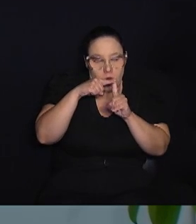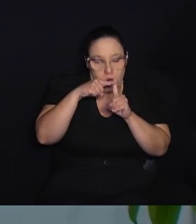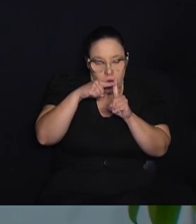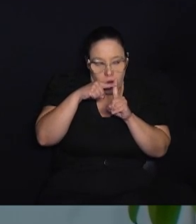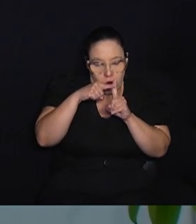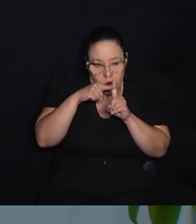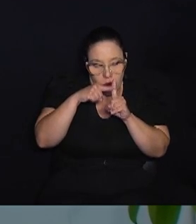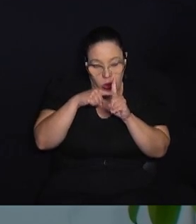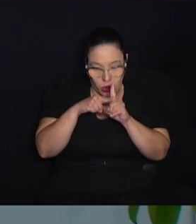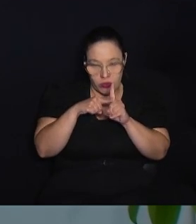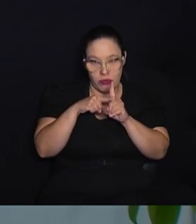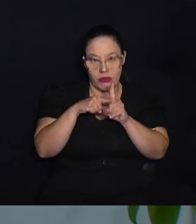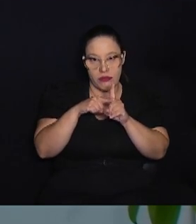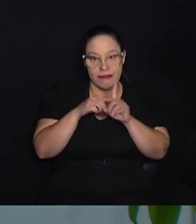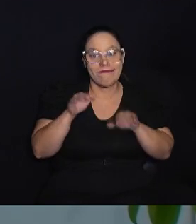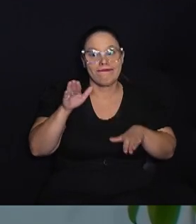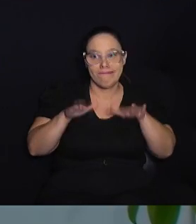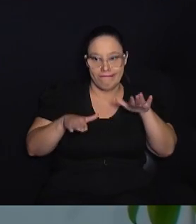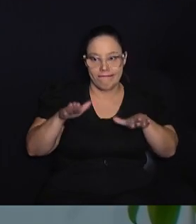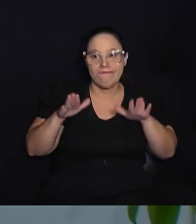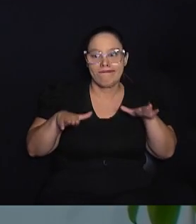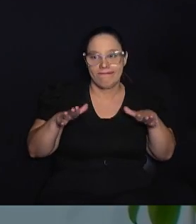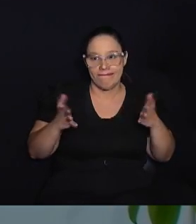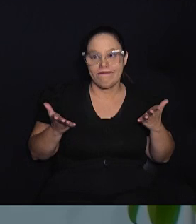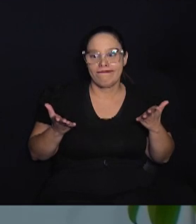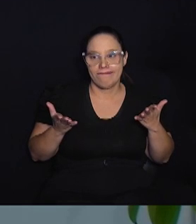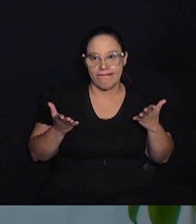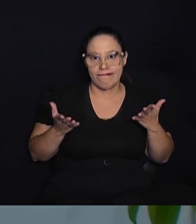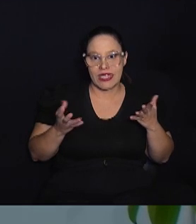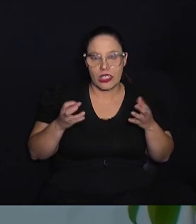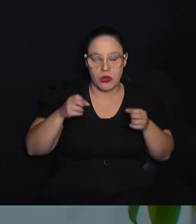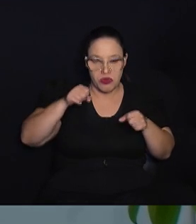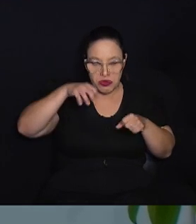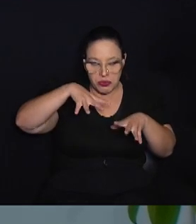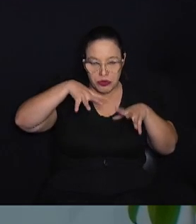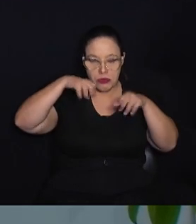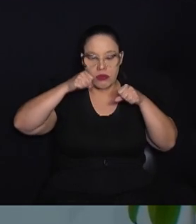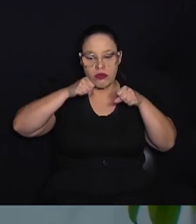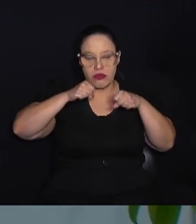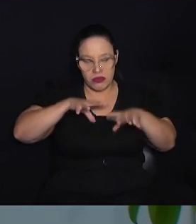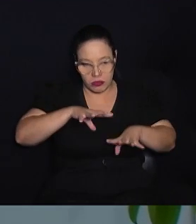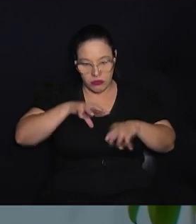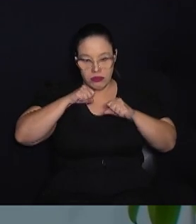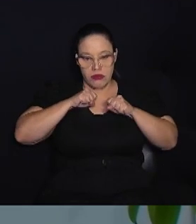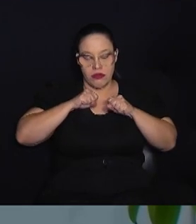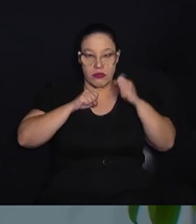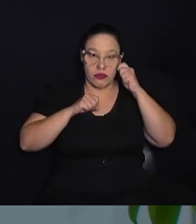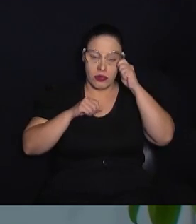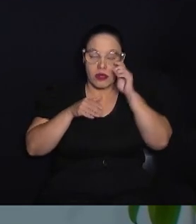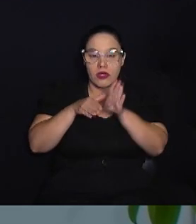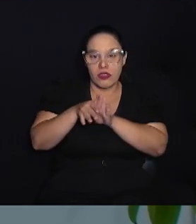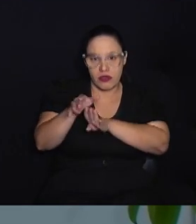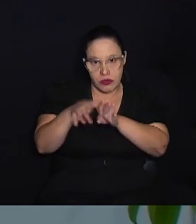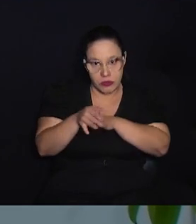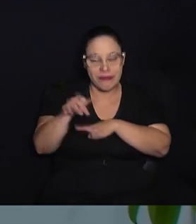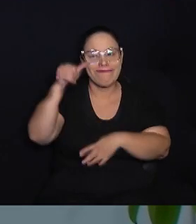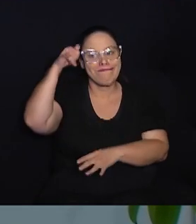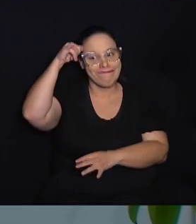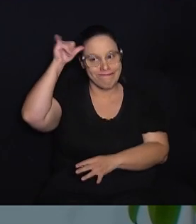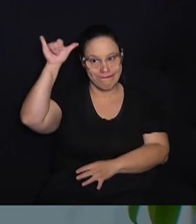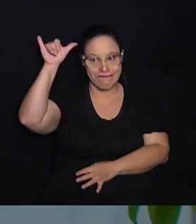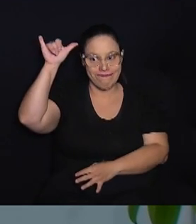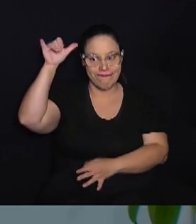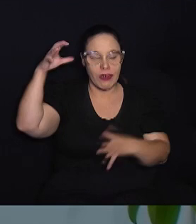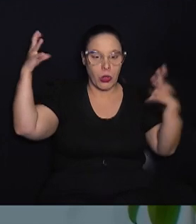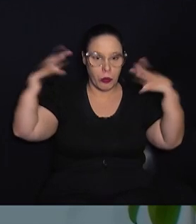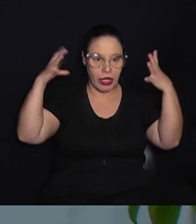pessoa eh deixando ela mais suscetível a essas agentes infecciosos né então é recomendável que